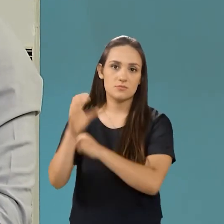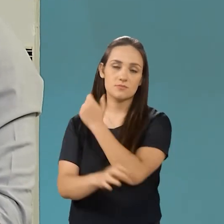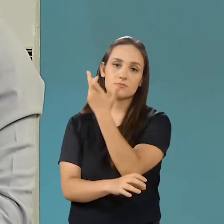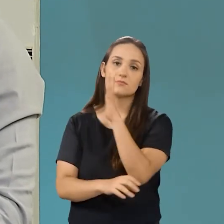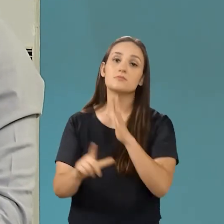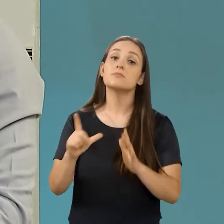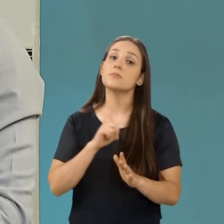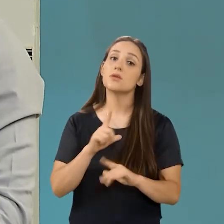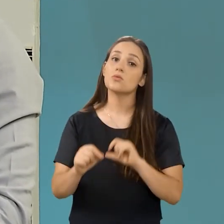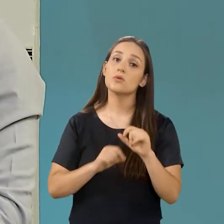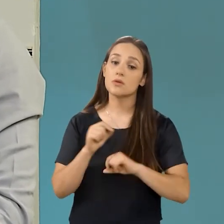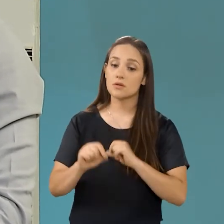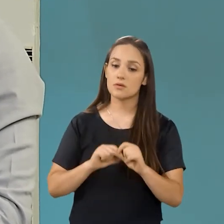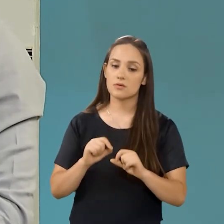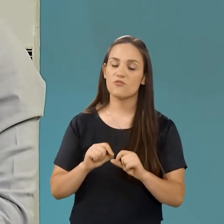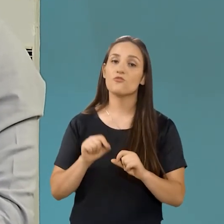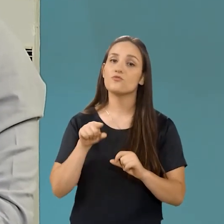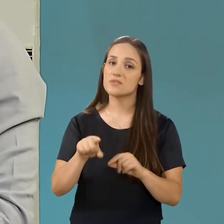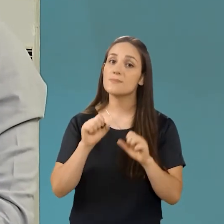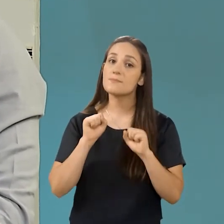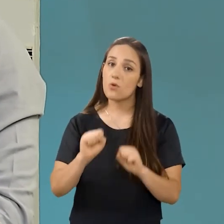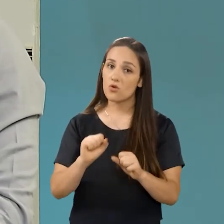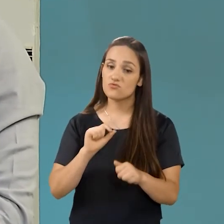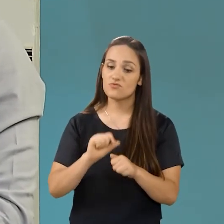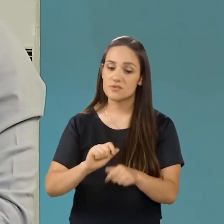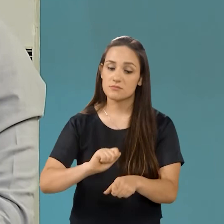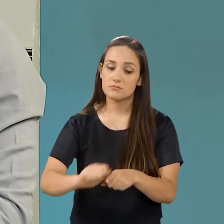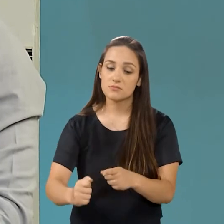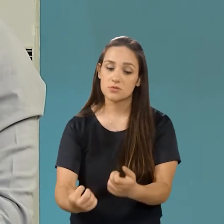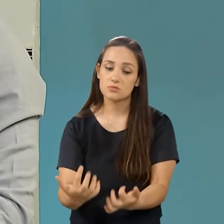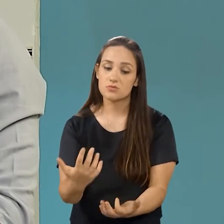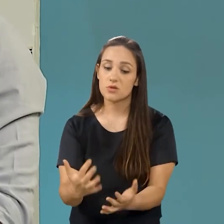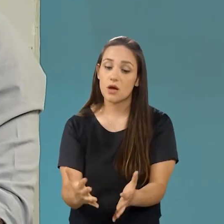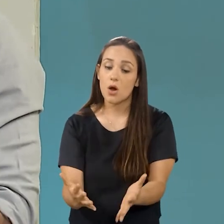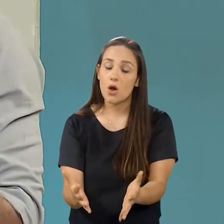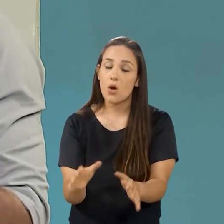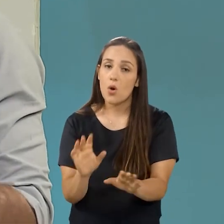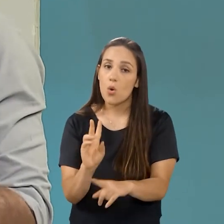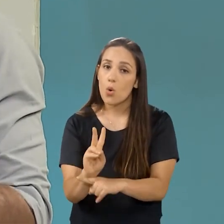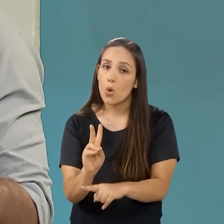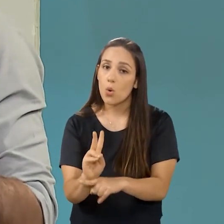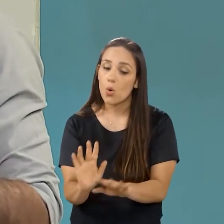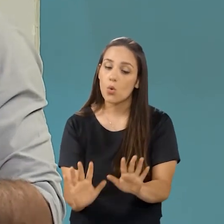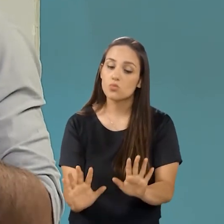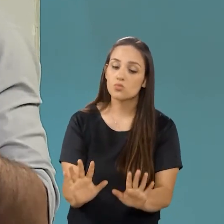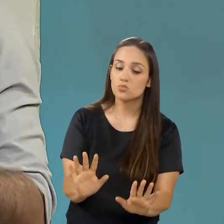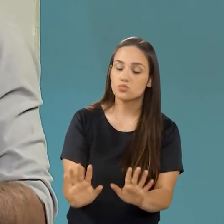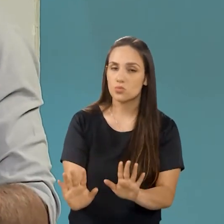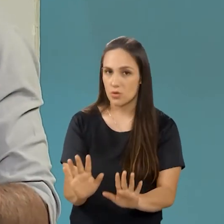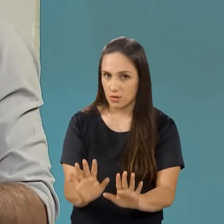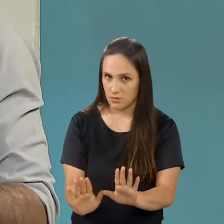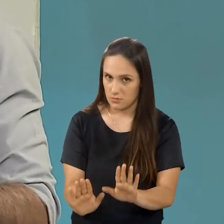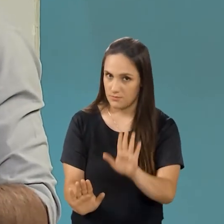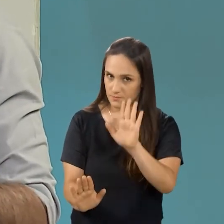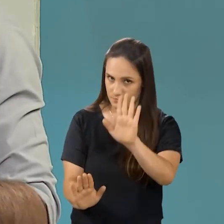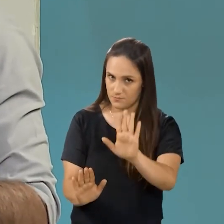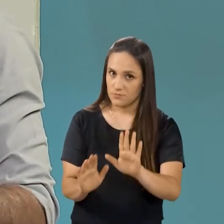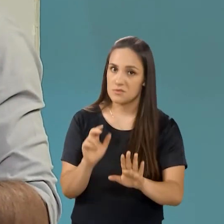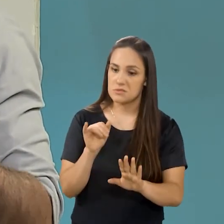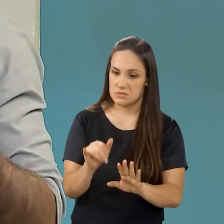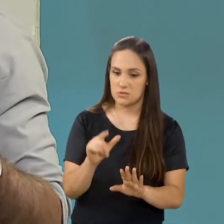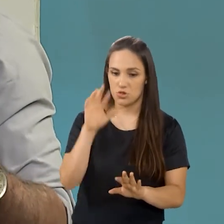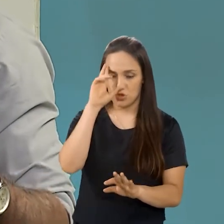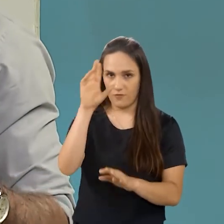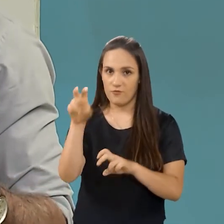de autorização para queima controlada, né, como o secretário comentou. Então, assim, os proprietários que têm essa autorização,